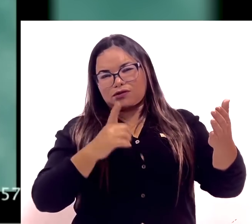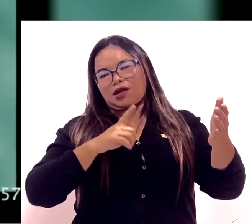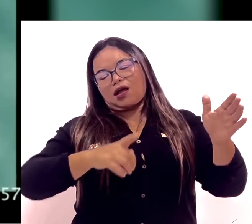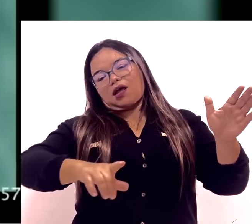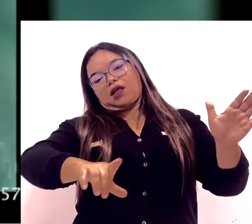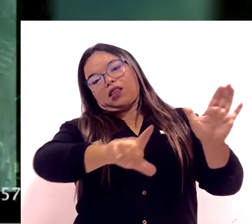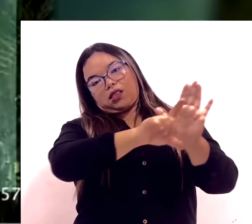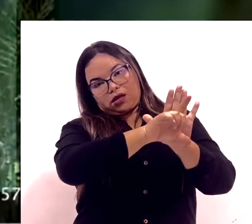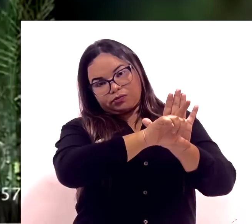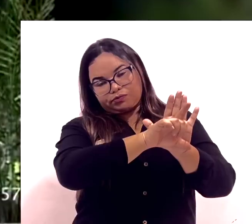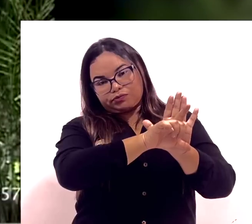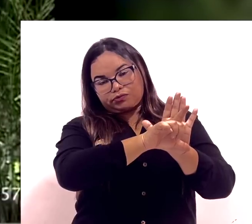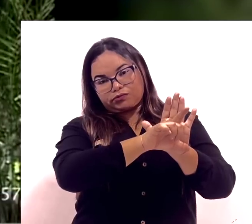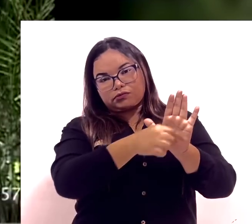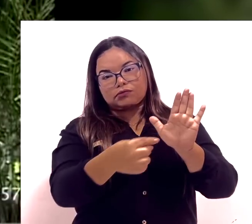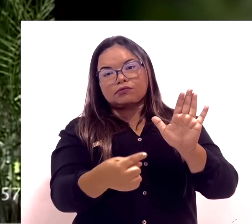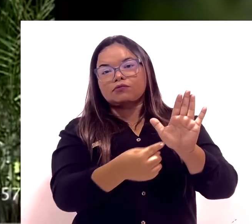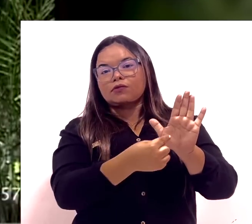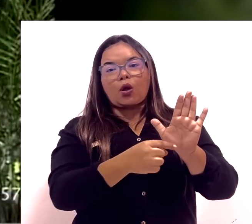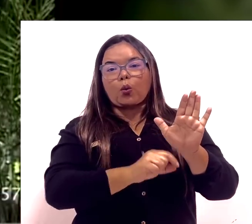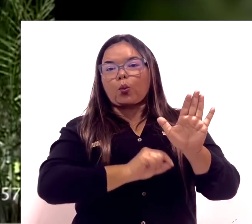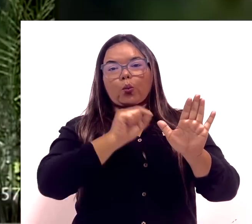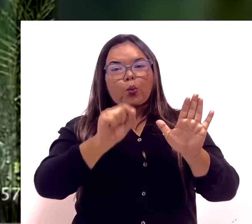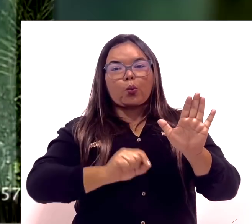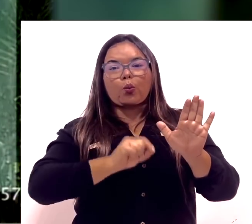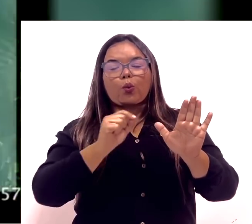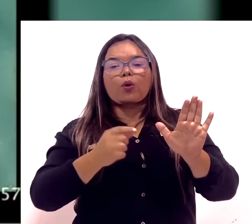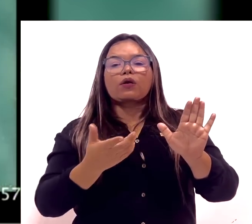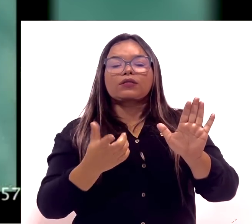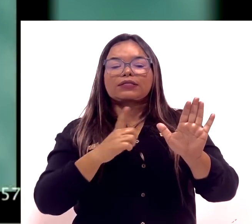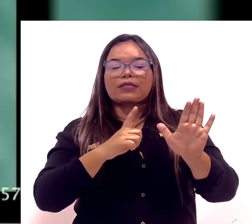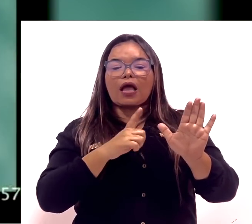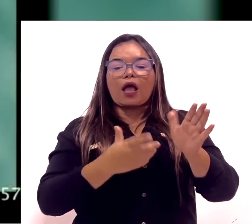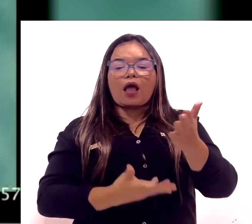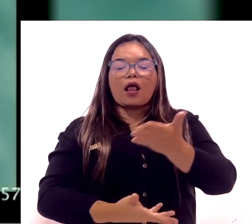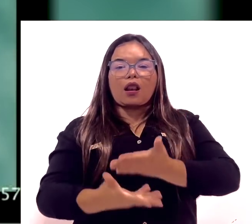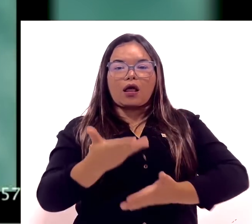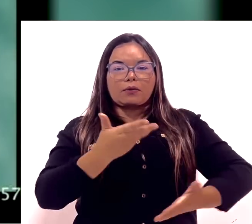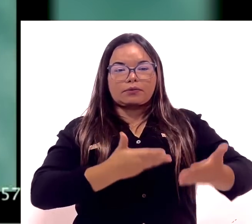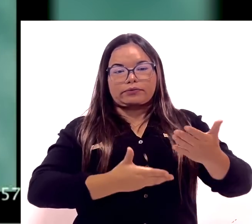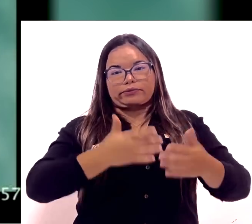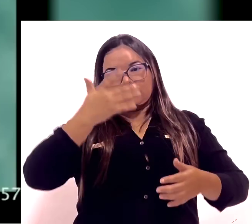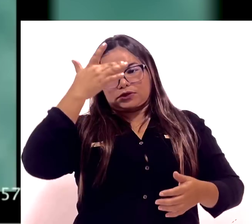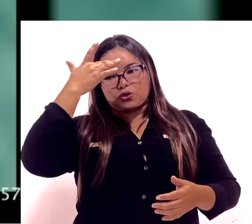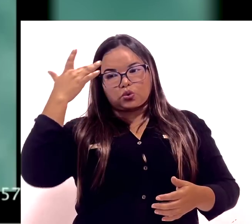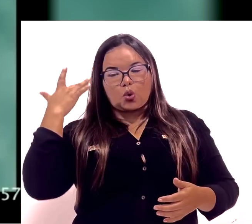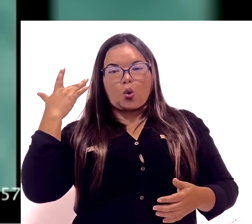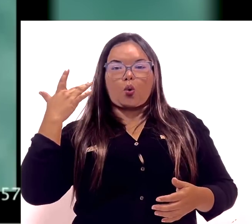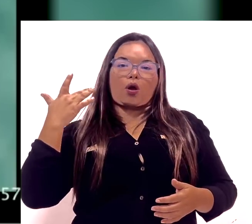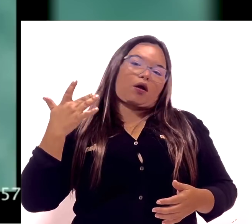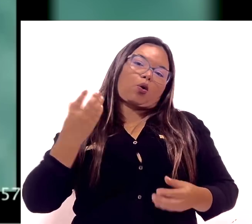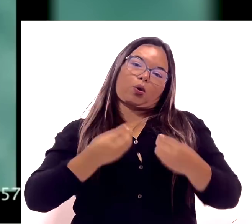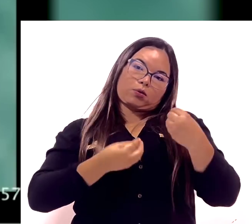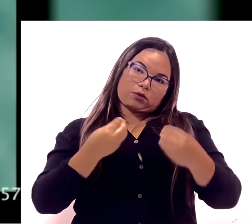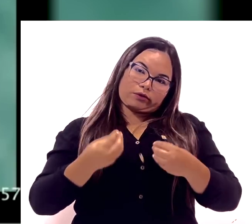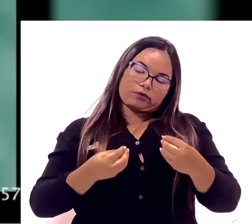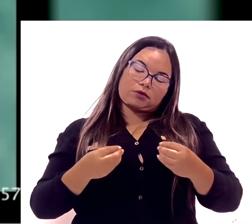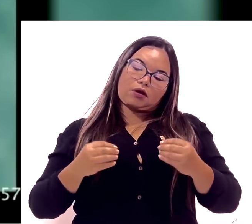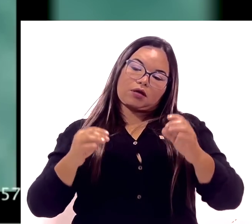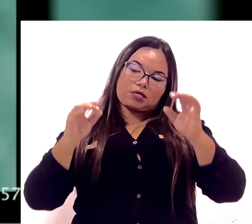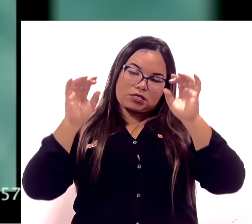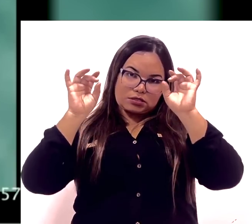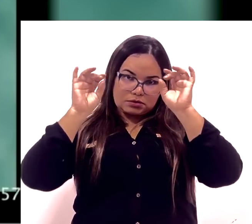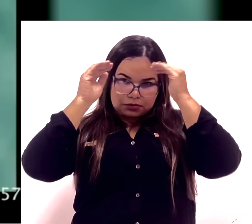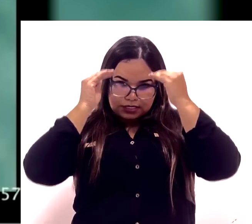proeminente. E então temos os mandamentos que ditam o relacionamento entre o homem e o próximo. Honra teu pai e a